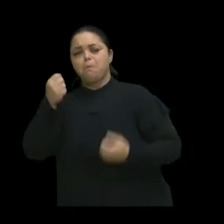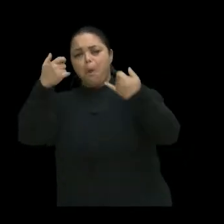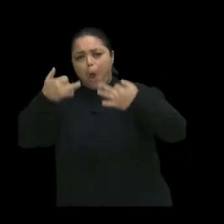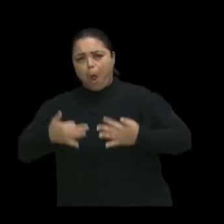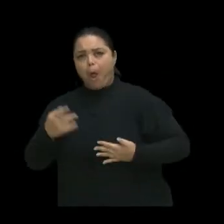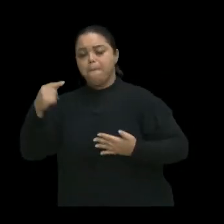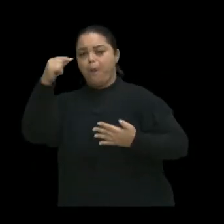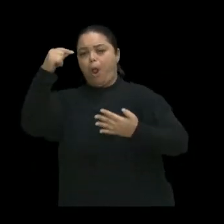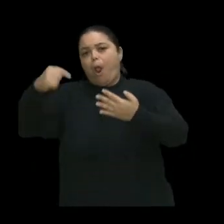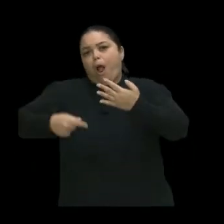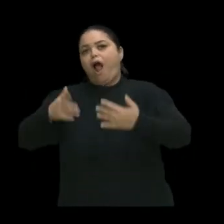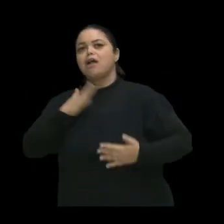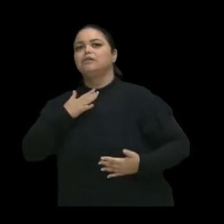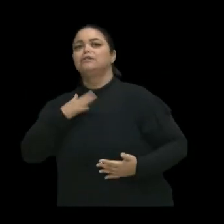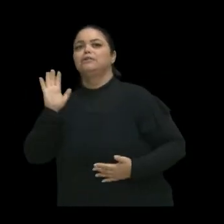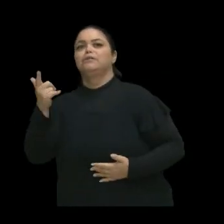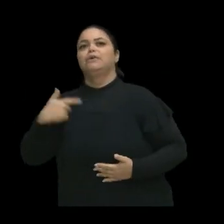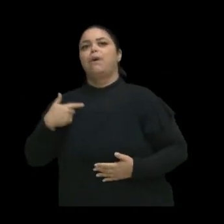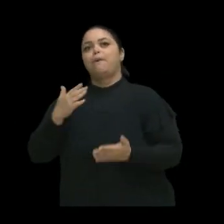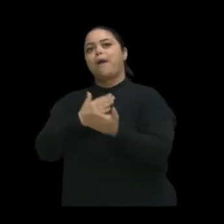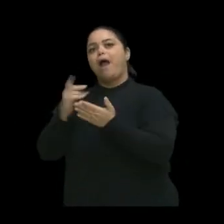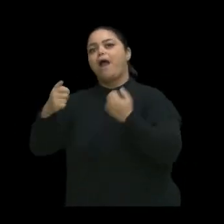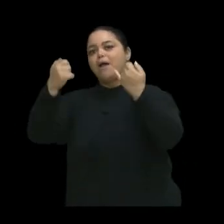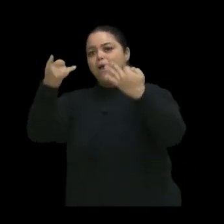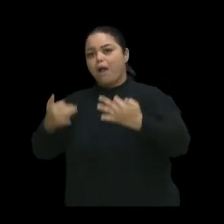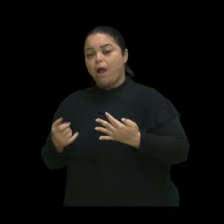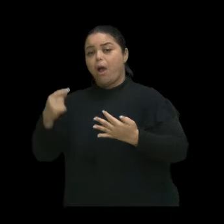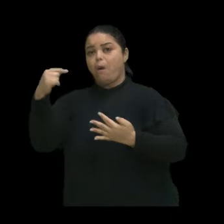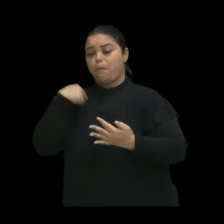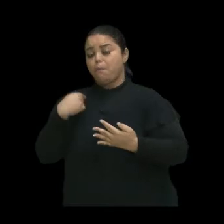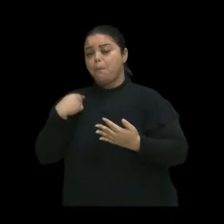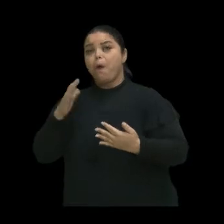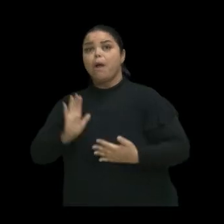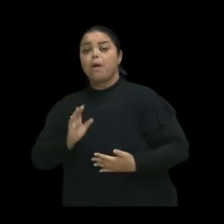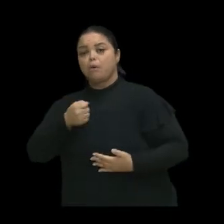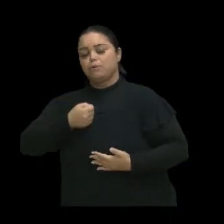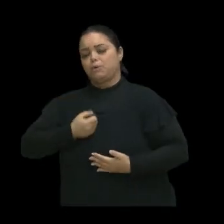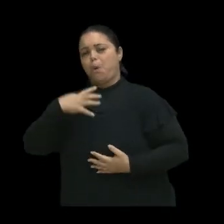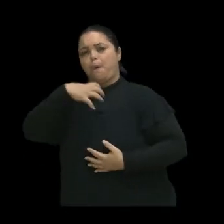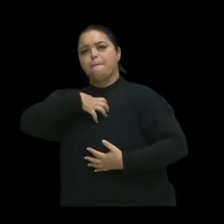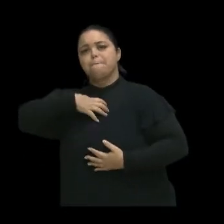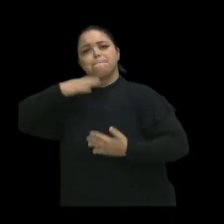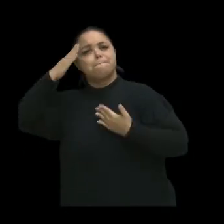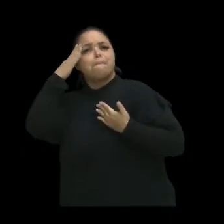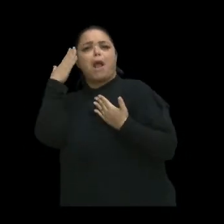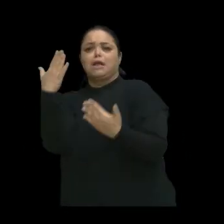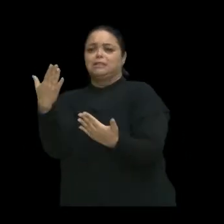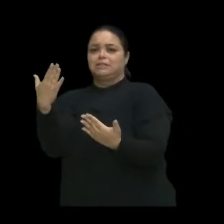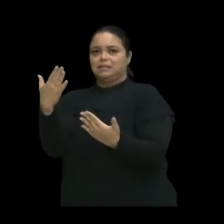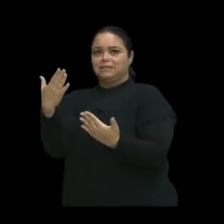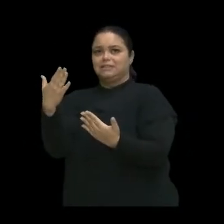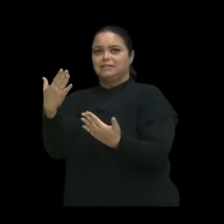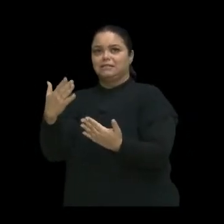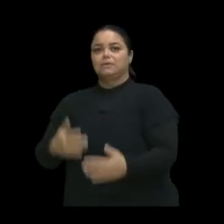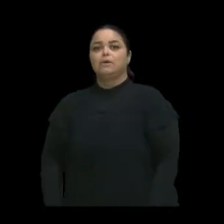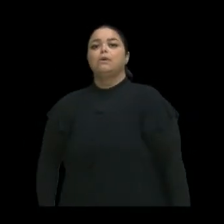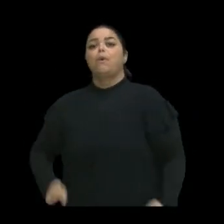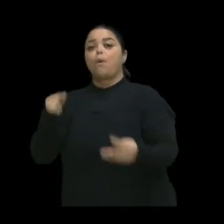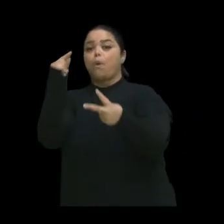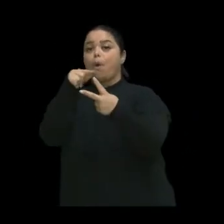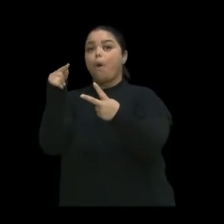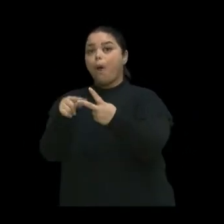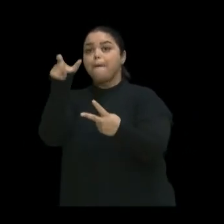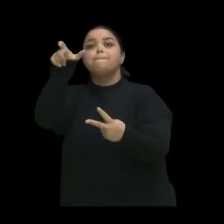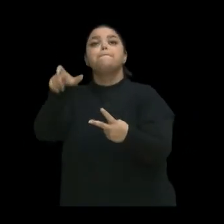a vocês. E eu quero começar a falar aqui com o sentimento cheio de gratidão, basicamente por duas